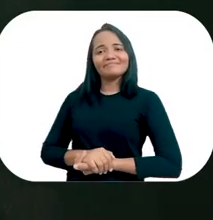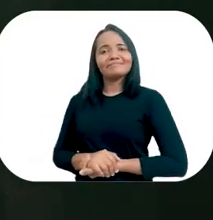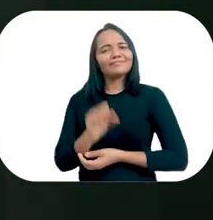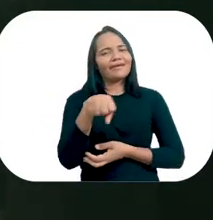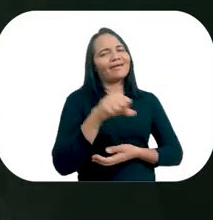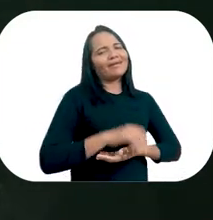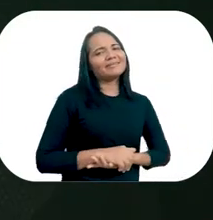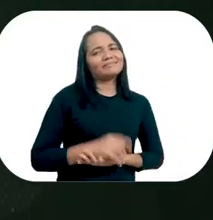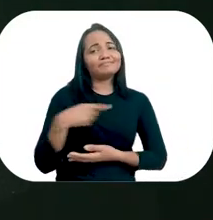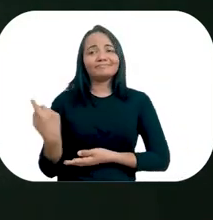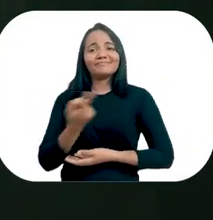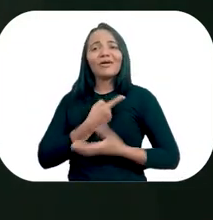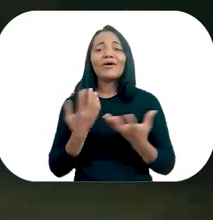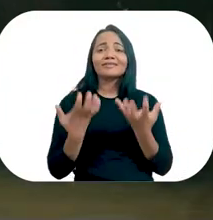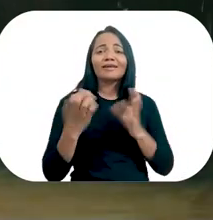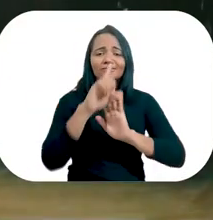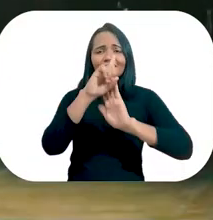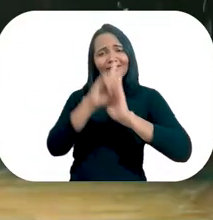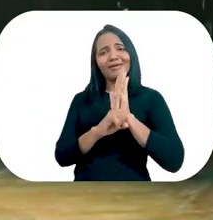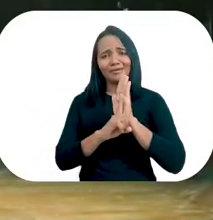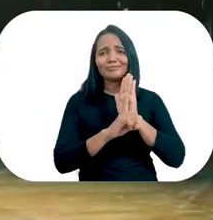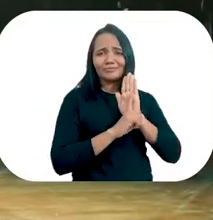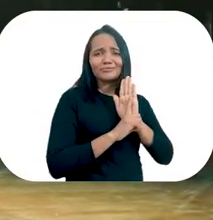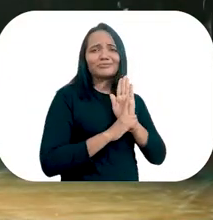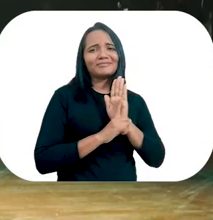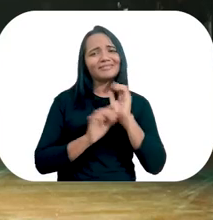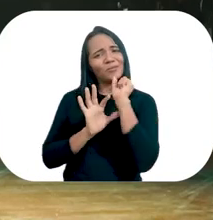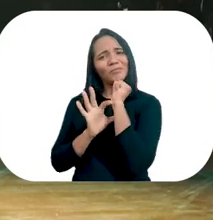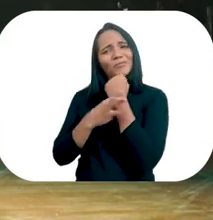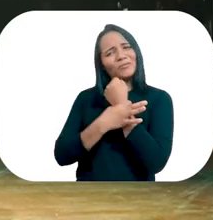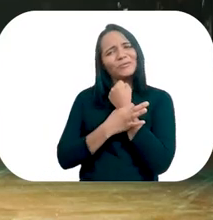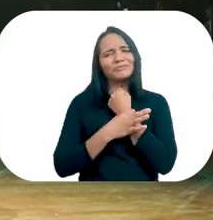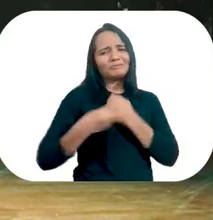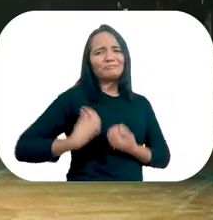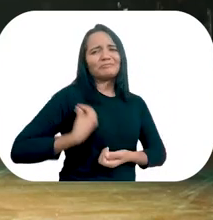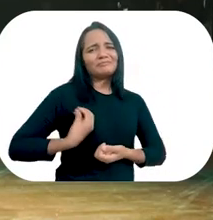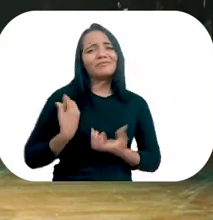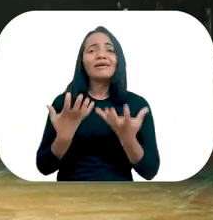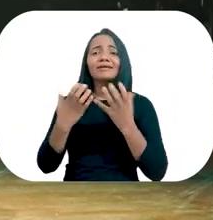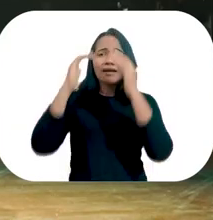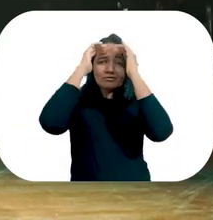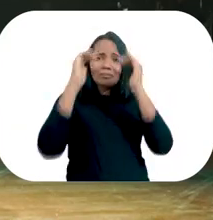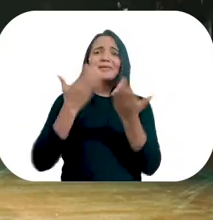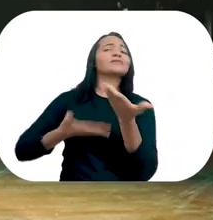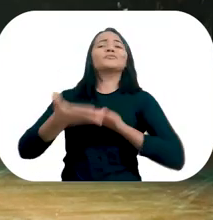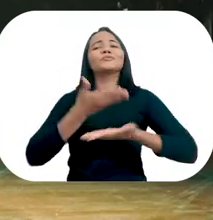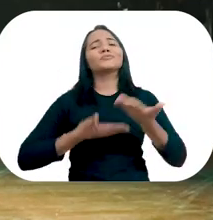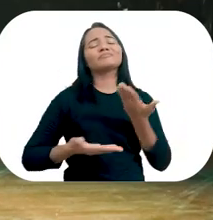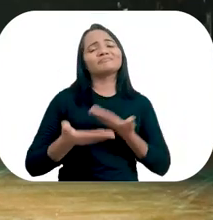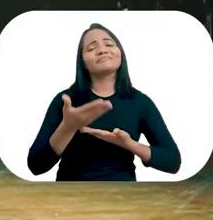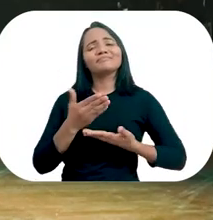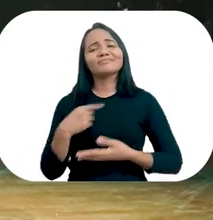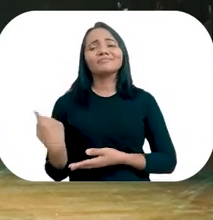A gente quer viver todo direito, a gente quer viver todo respeito,